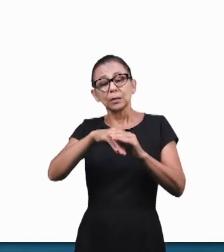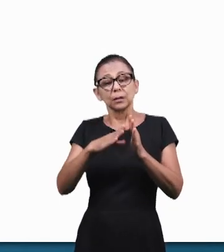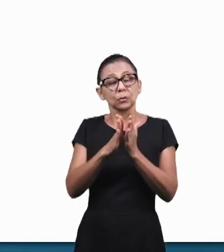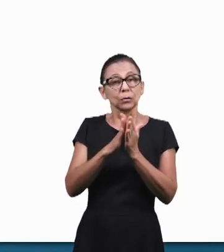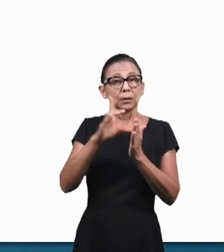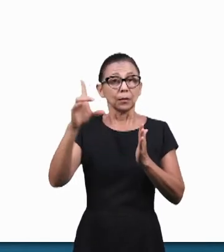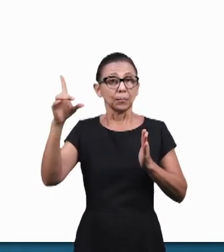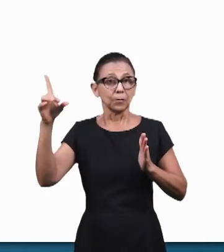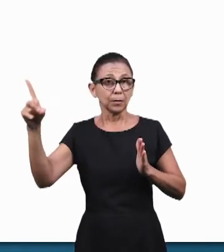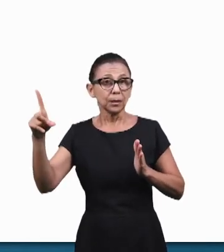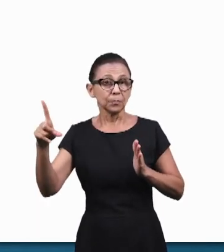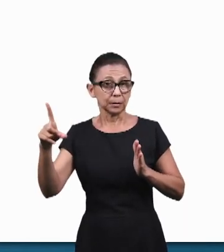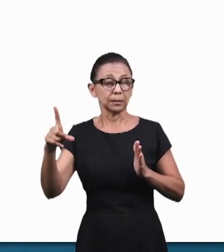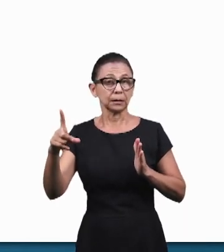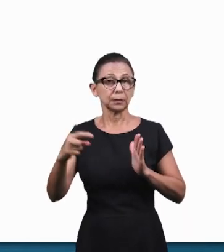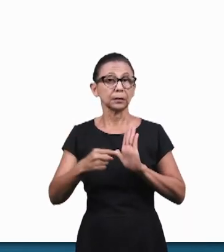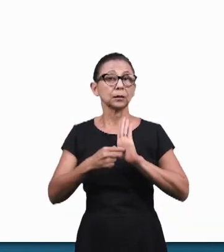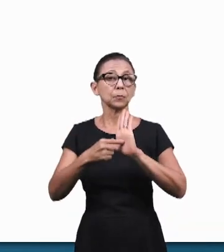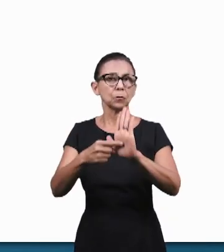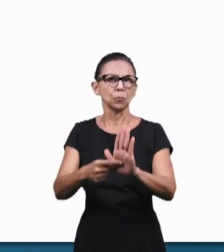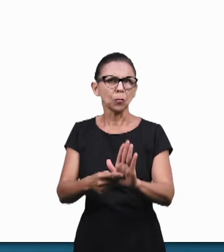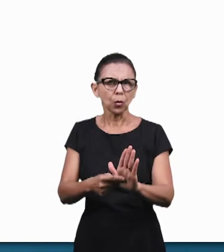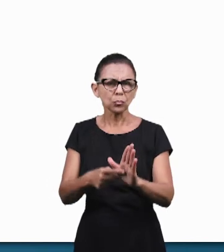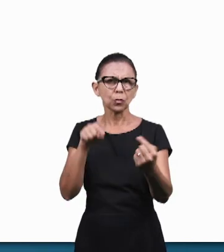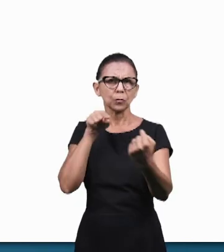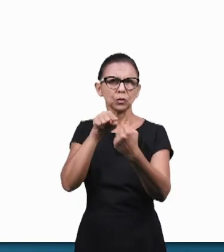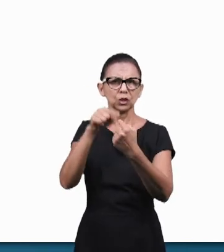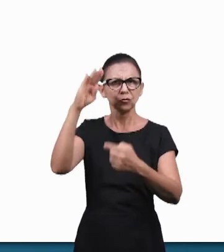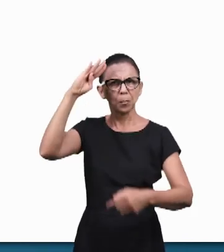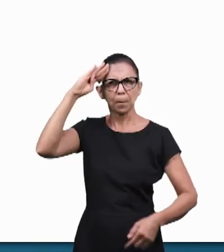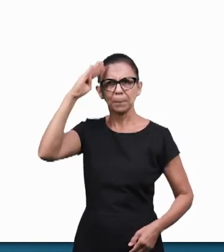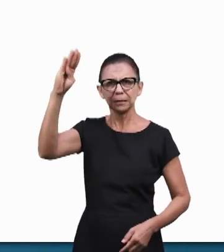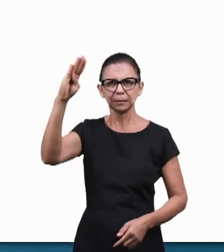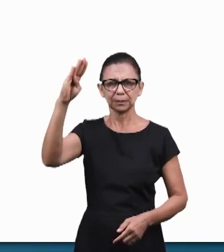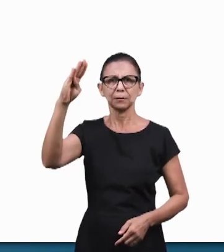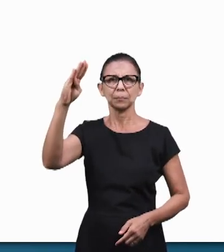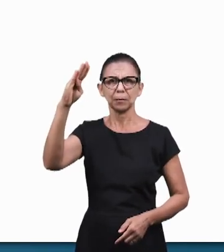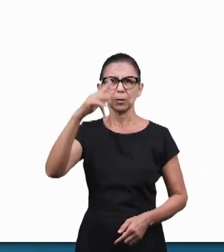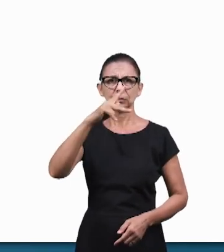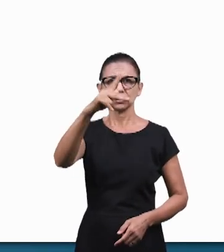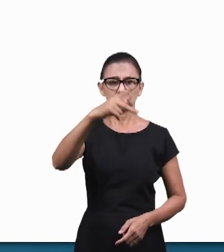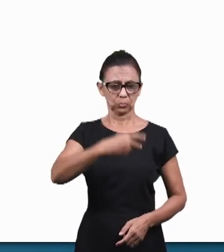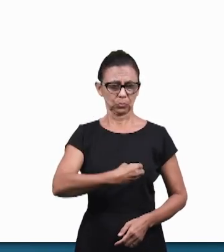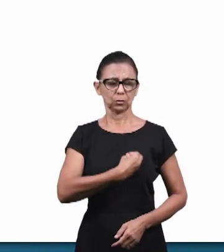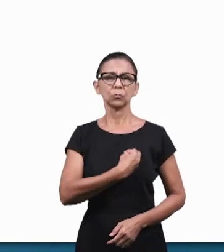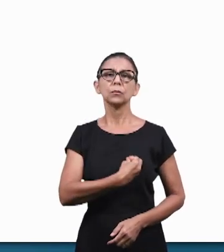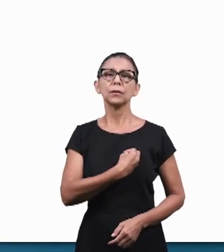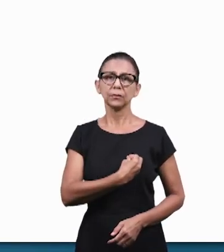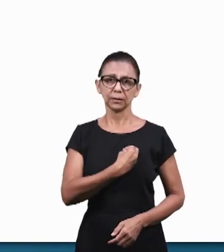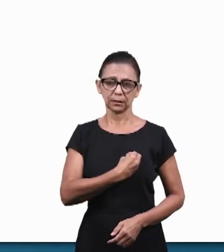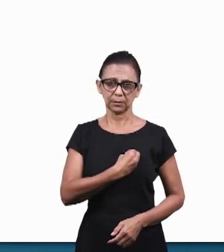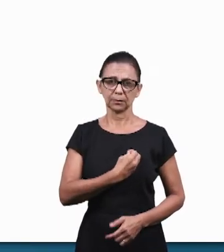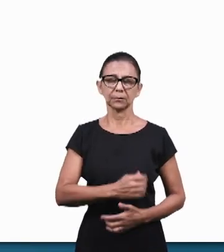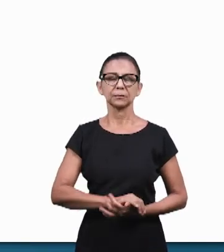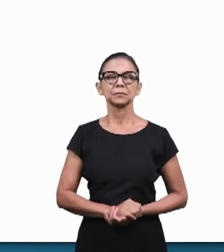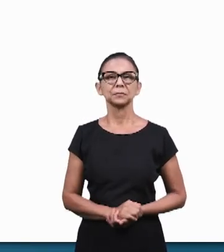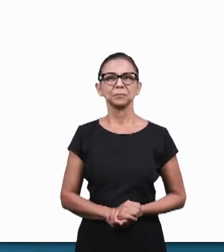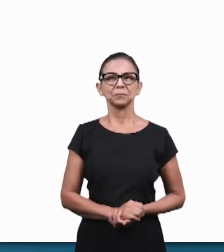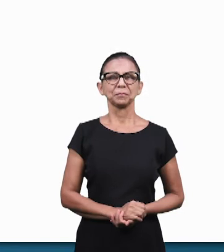que fale sobre esse propósito principal em sua eleição, ou seja, na eleição da sua vida. Então, é a nossa